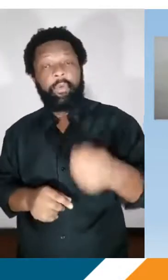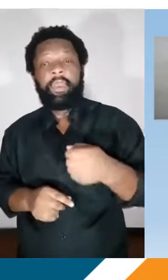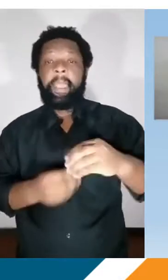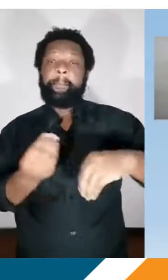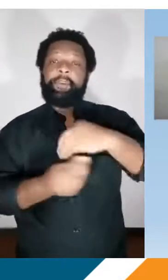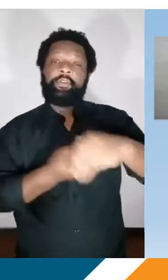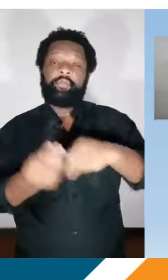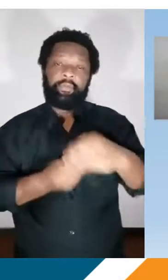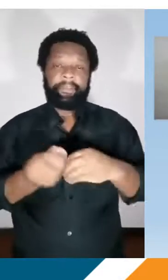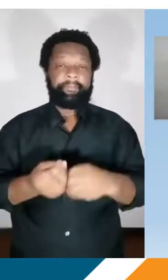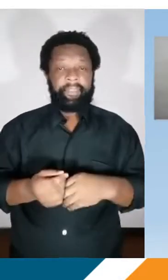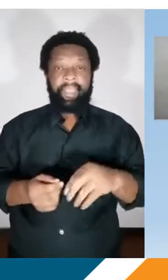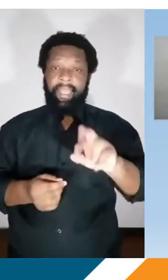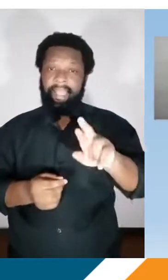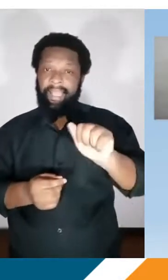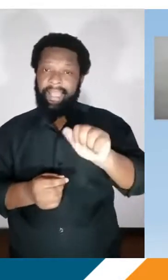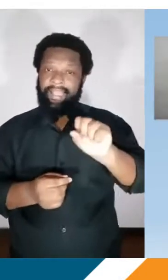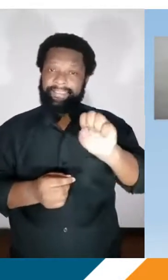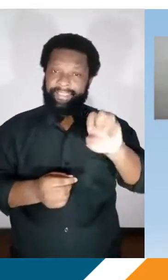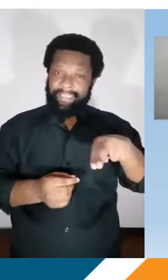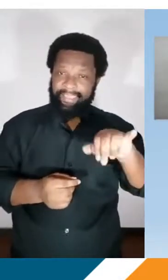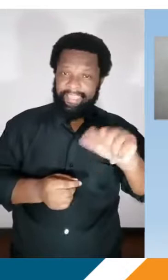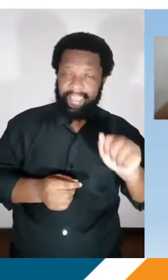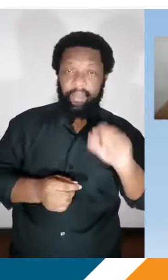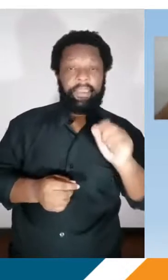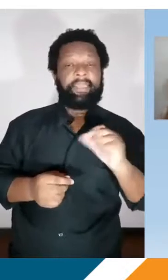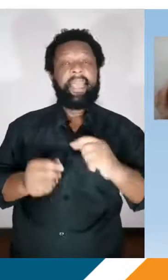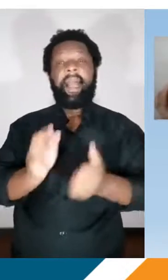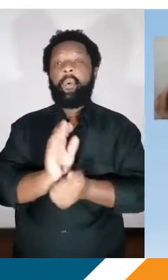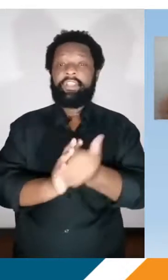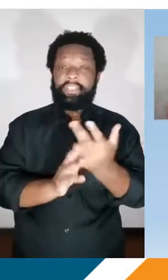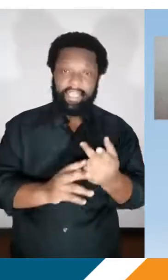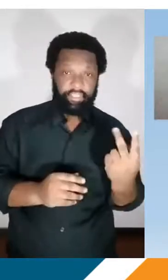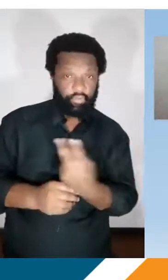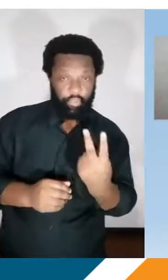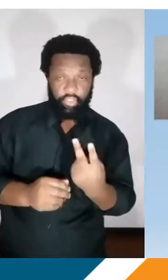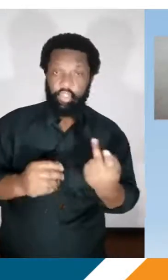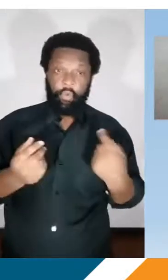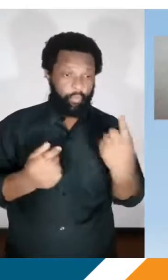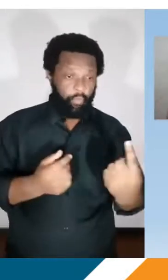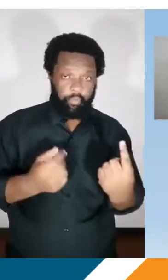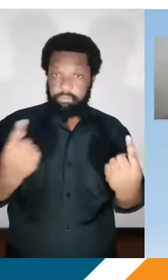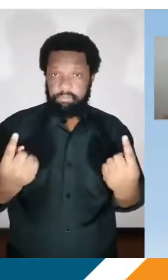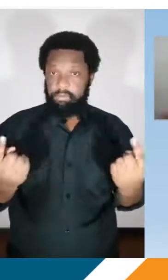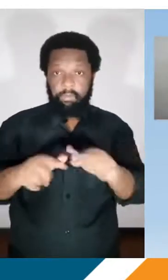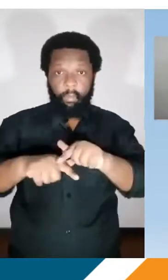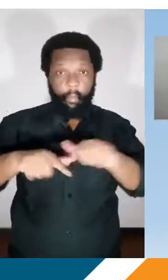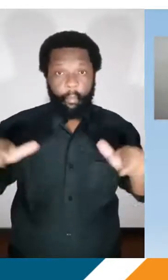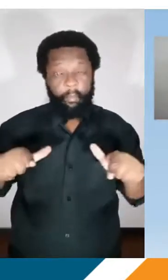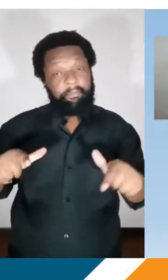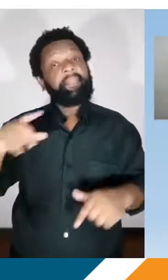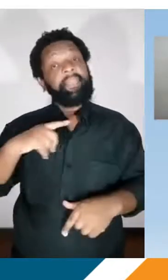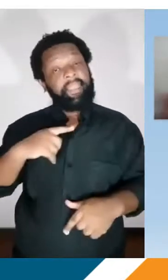de mistura racêmica. Então, mistura racêmica é isso: quando você tem a mesma quantidade de estrógeno e levógeno que um anula o outro. E